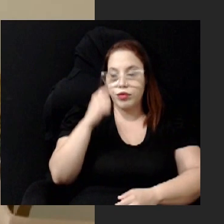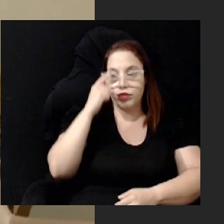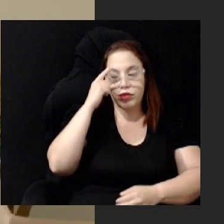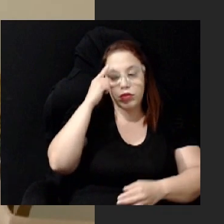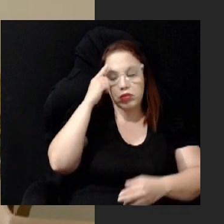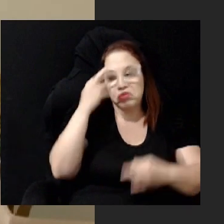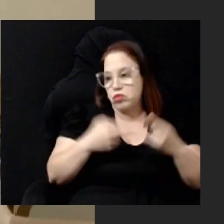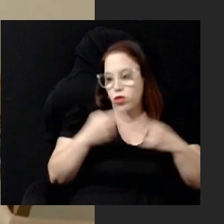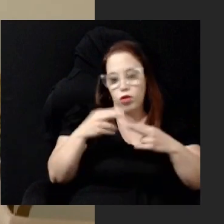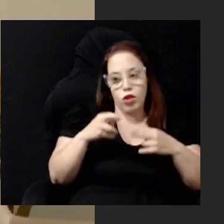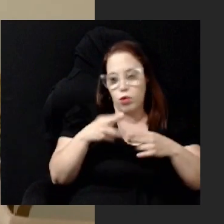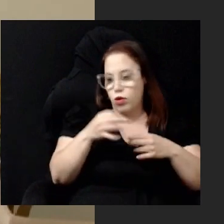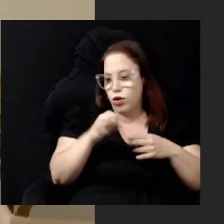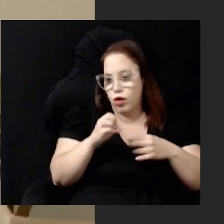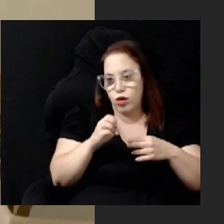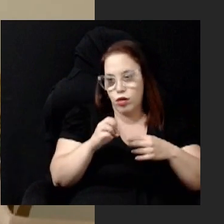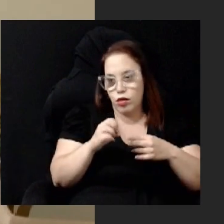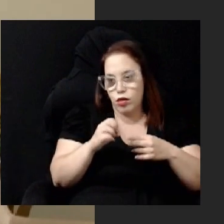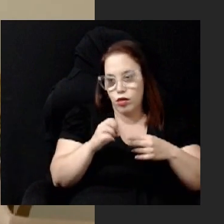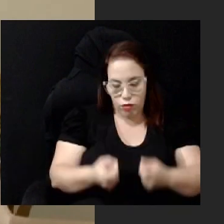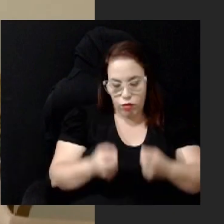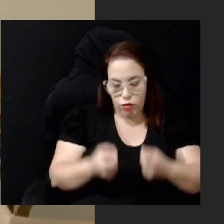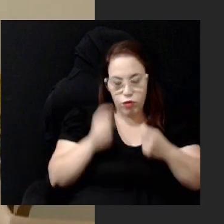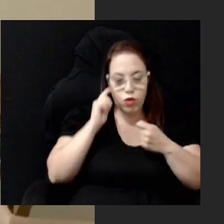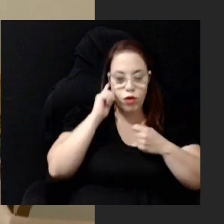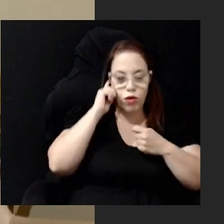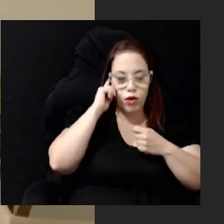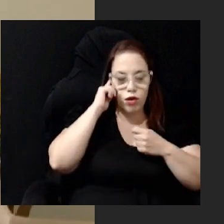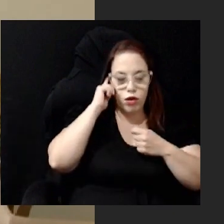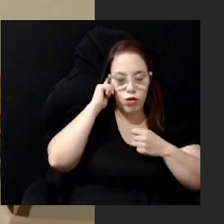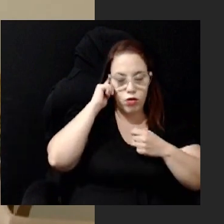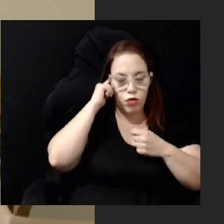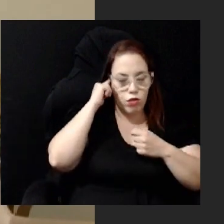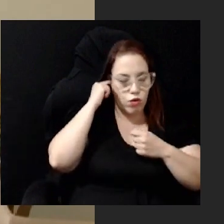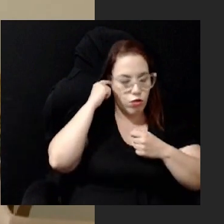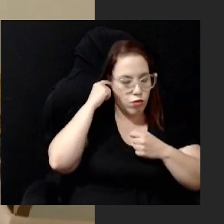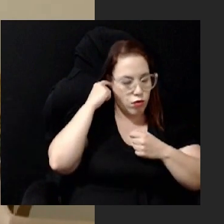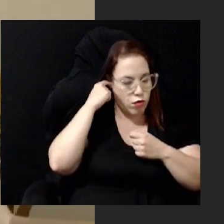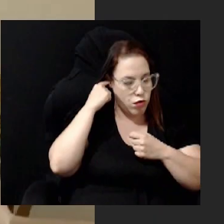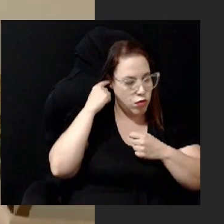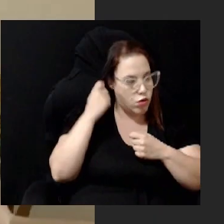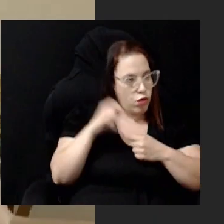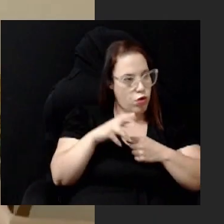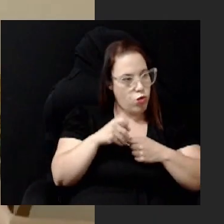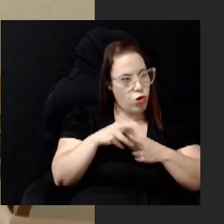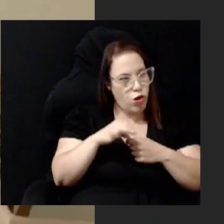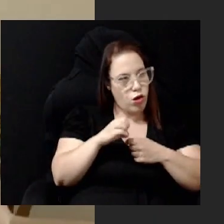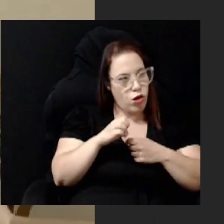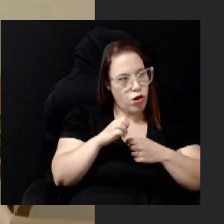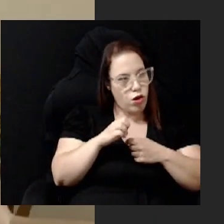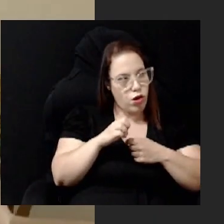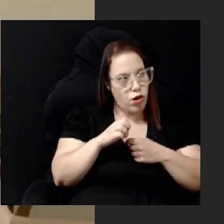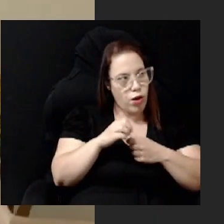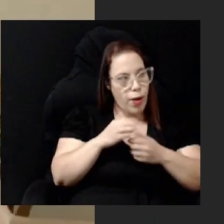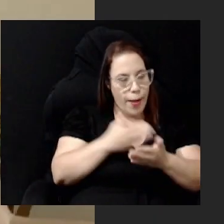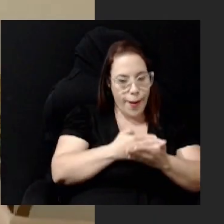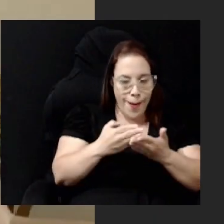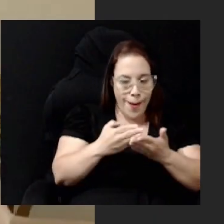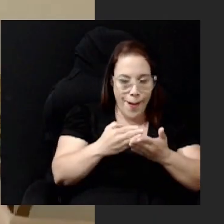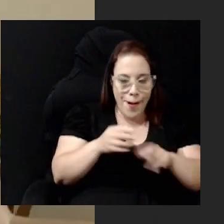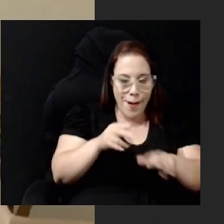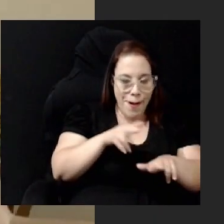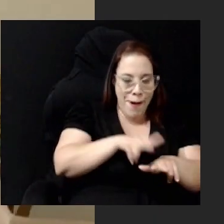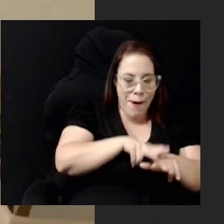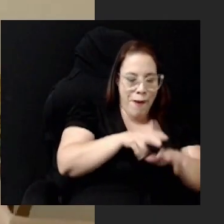tem associação de osteoporose com risco maior de desenvolver câncer. A osteoporose ela acomete